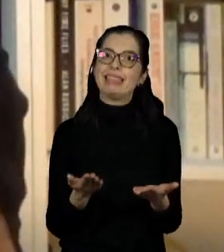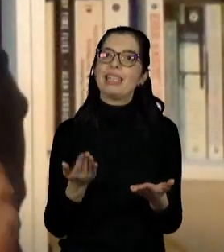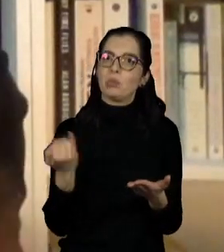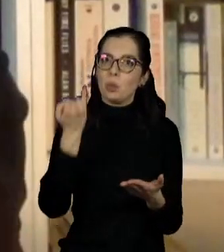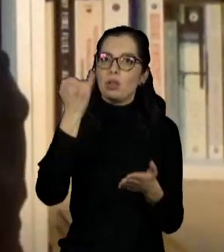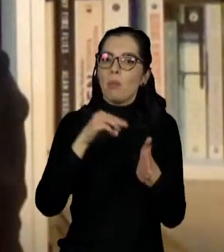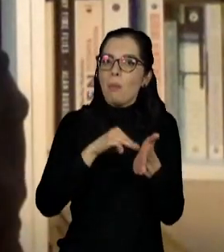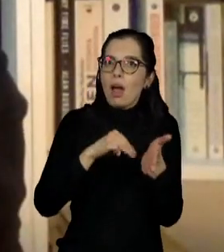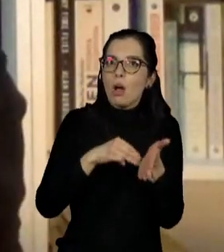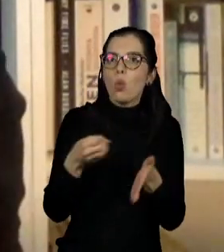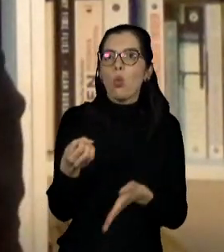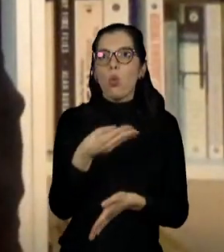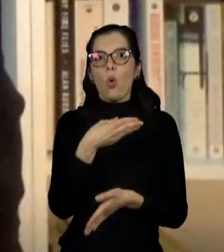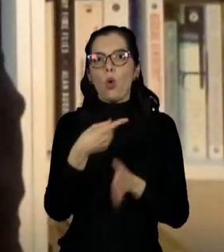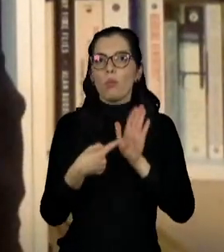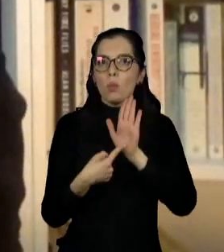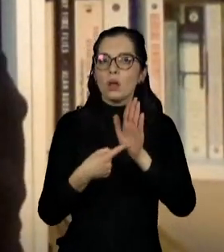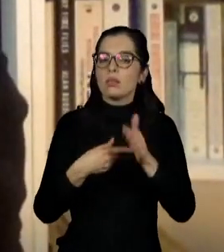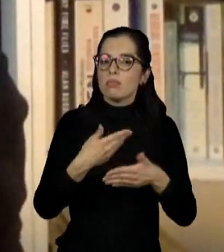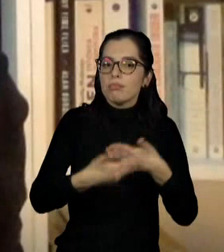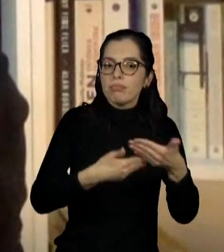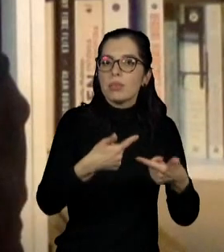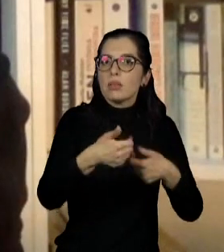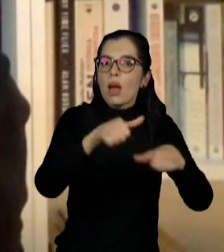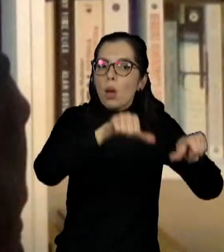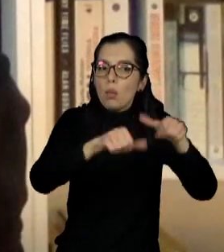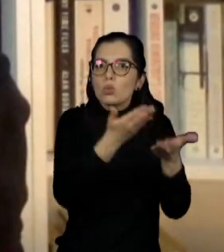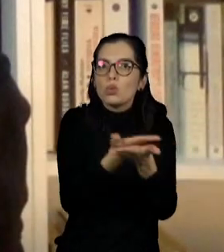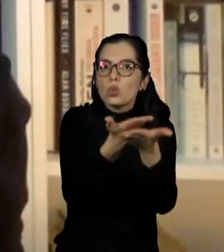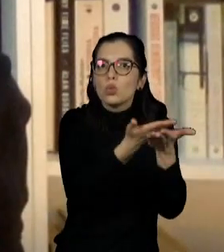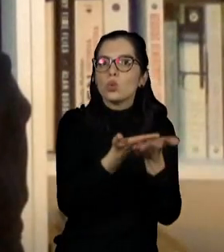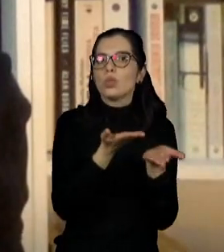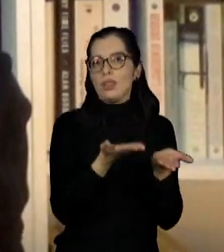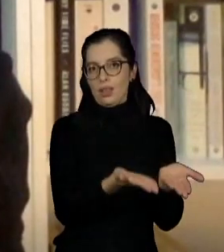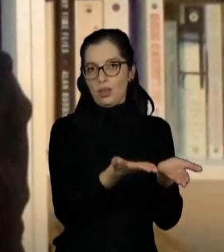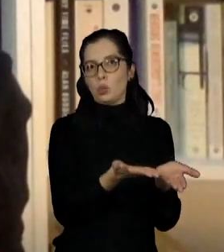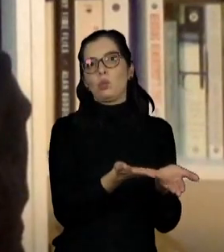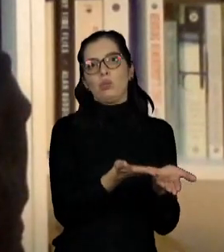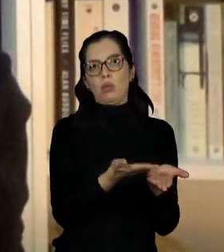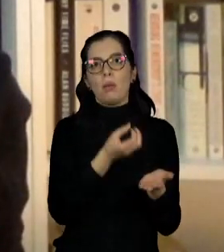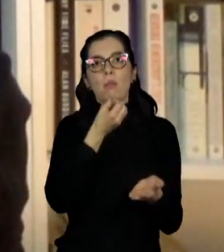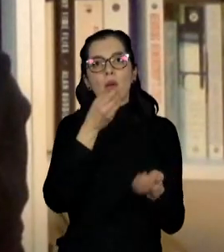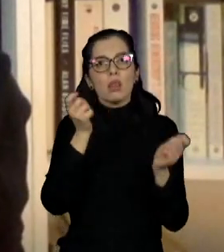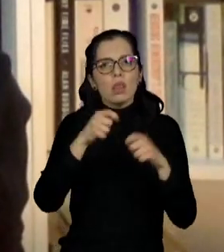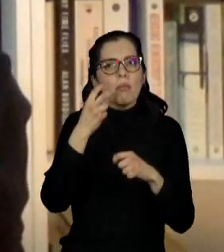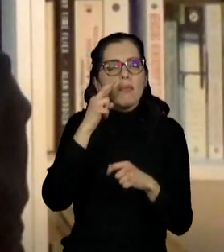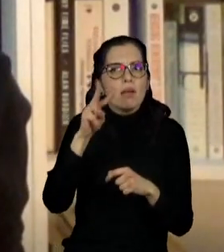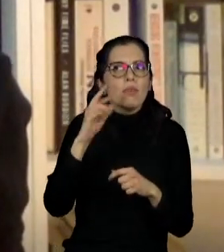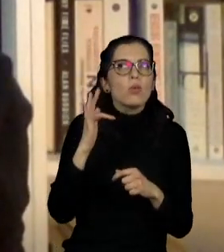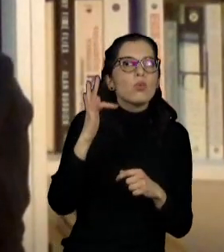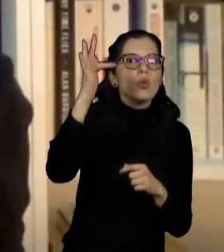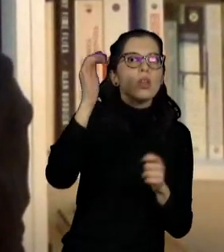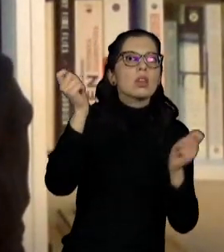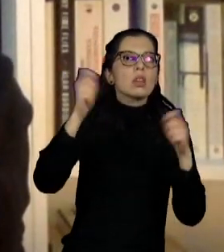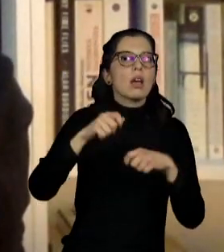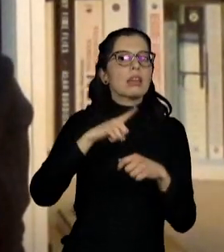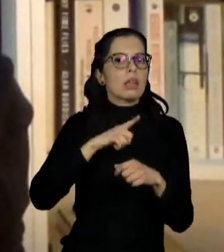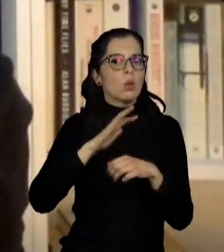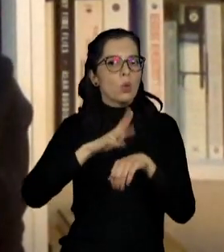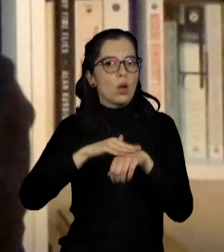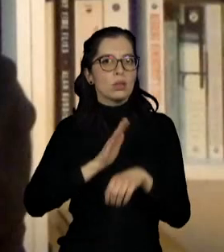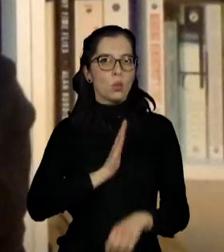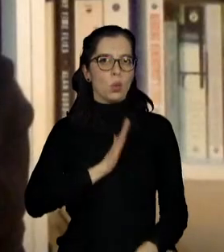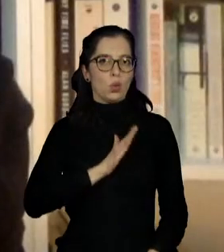no métodos que foram desenvolvidos em um dos casos, we can predict your risk of coronaria